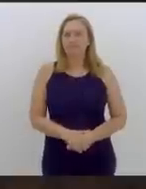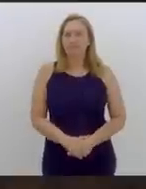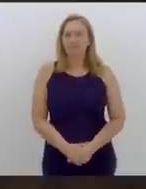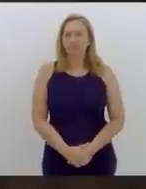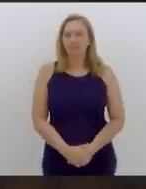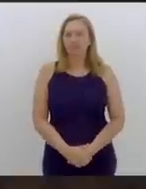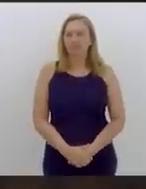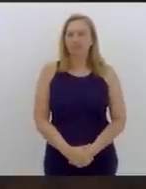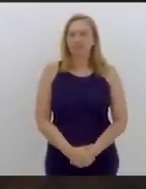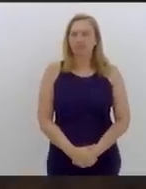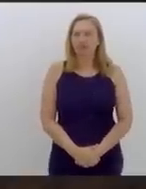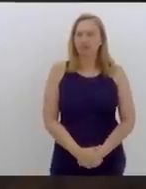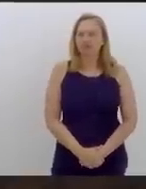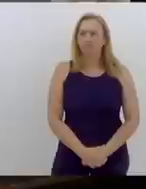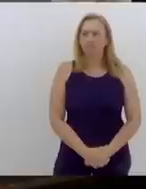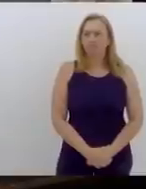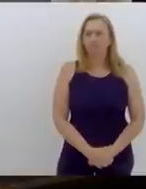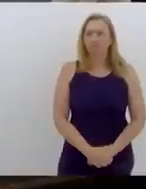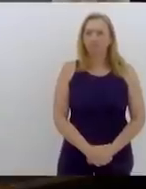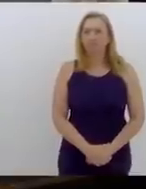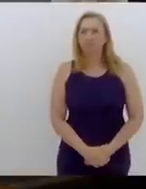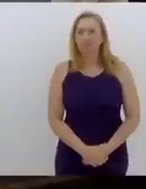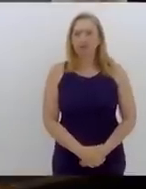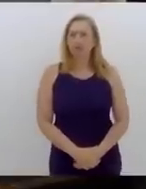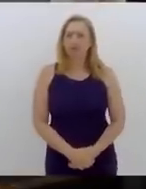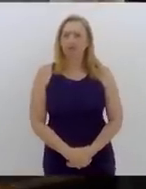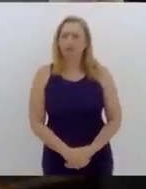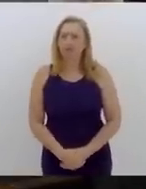o meu tá aí o meu tá aí